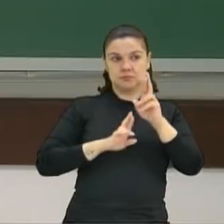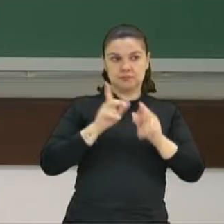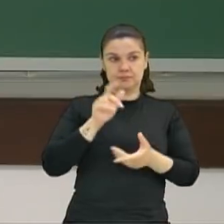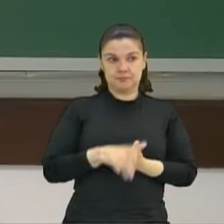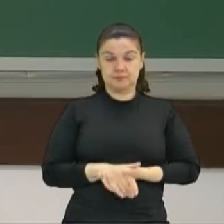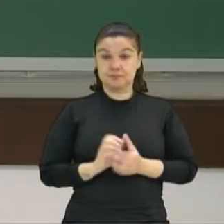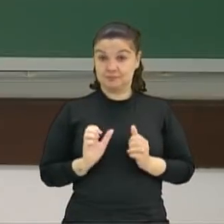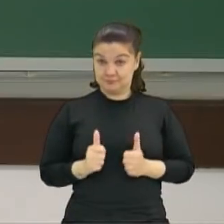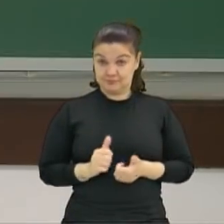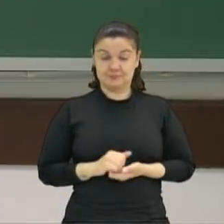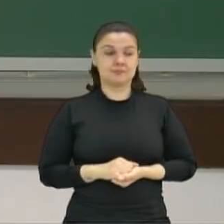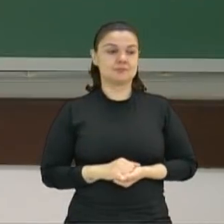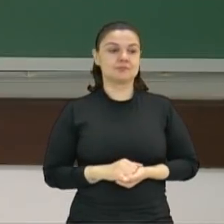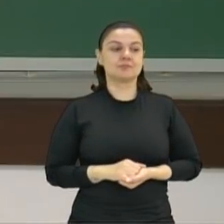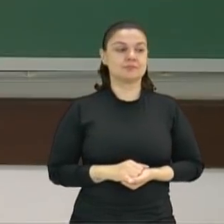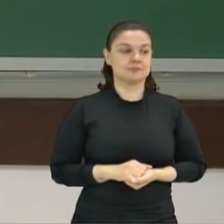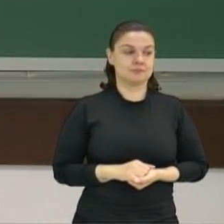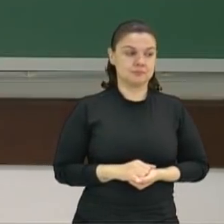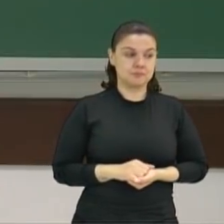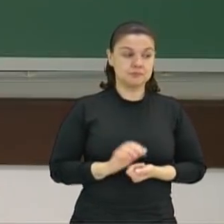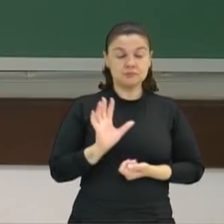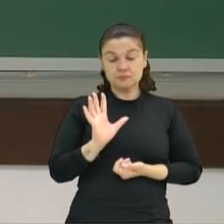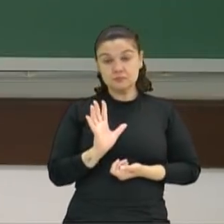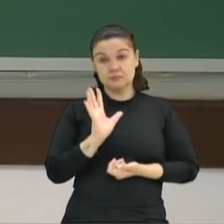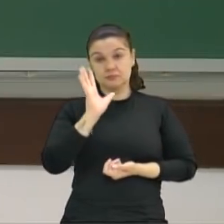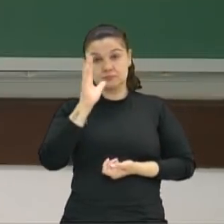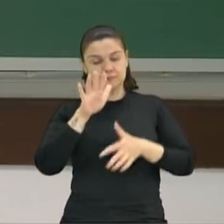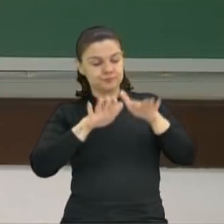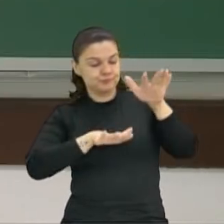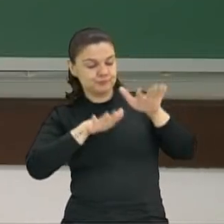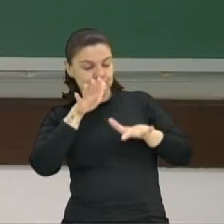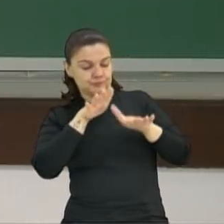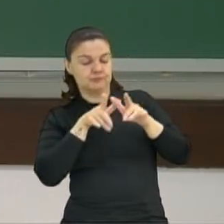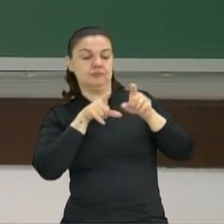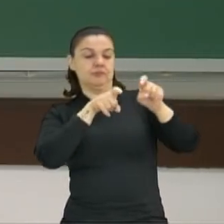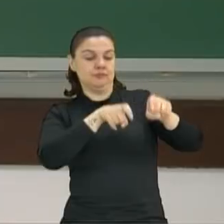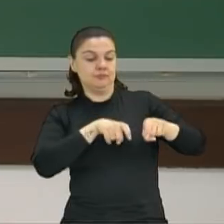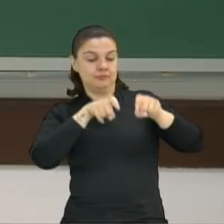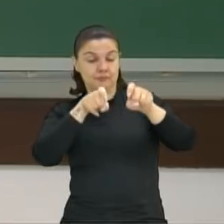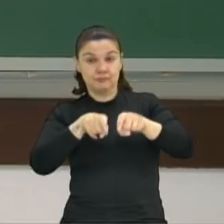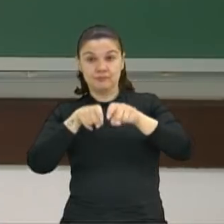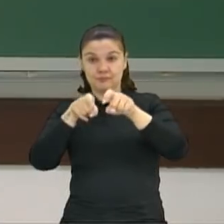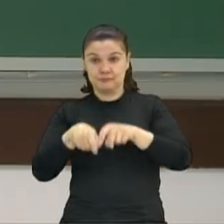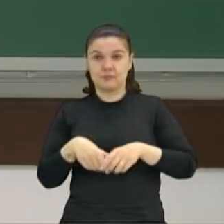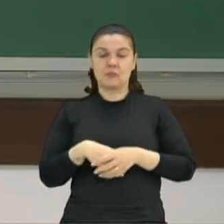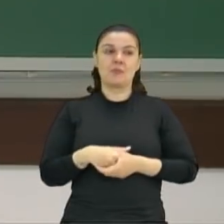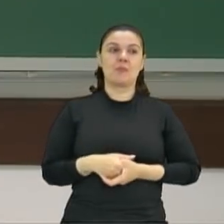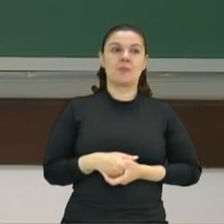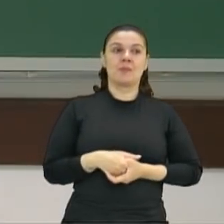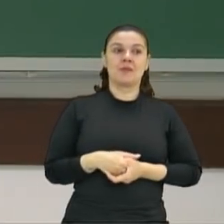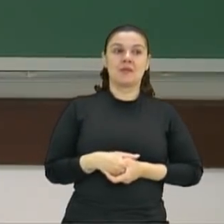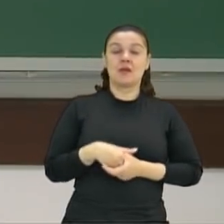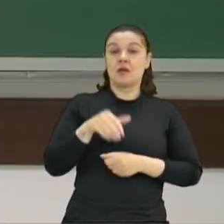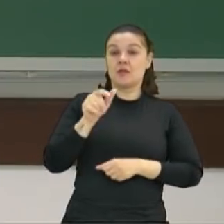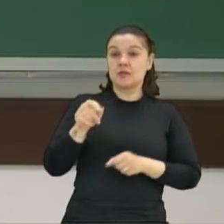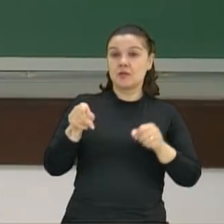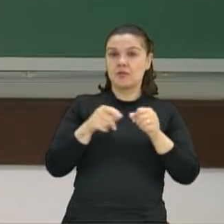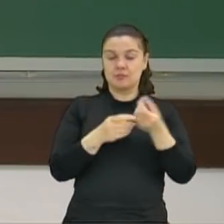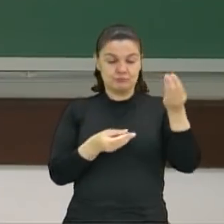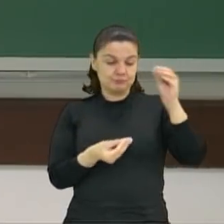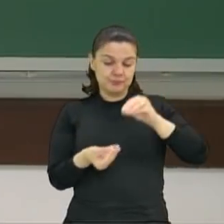diferente, tá? E quando, dependendo da cultura, do que está sendo cultivado naquele solo, é feito